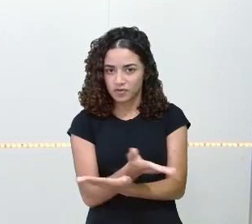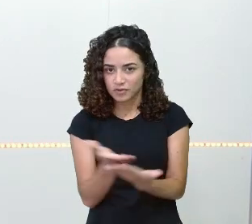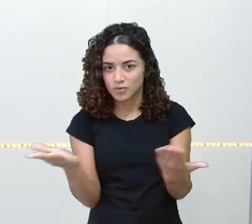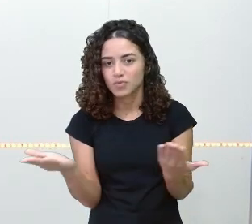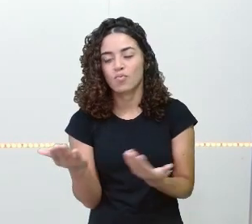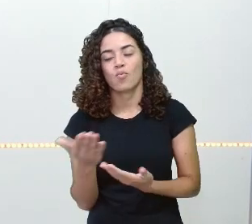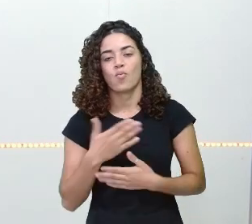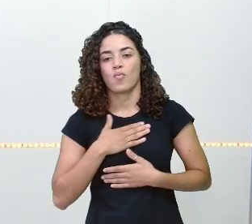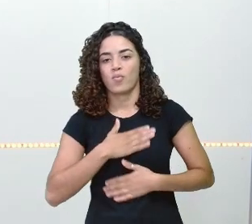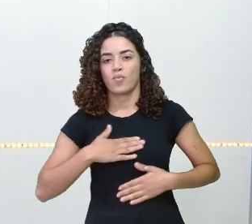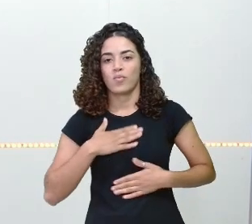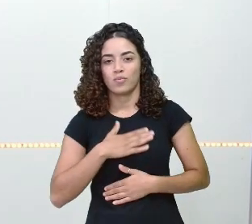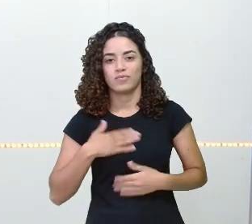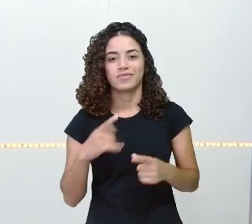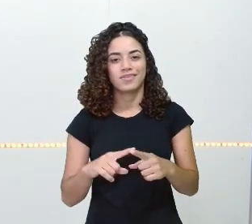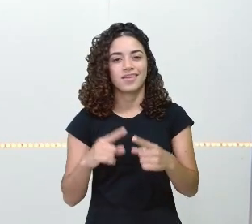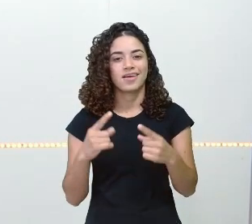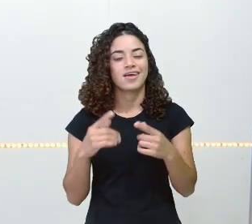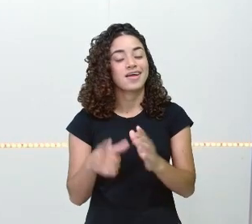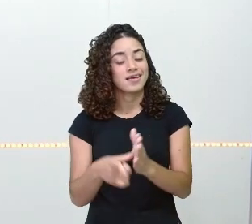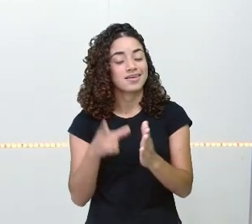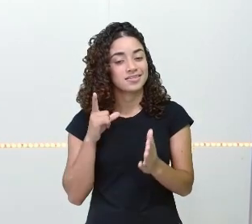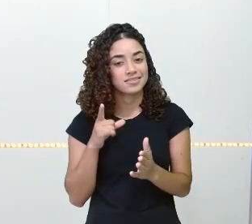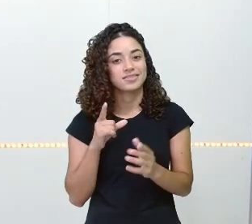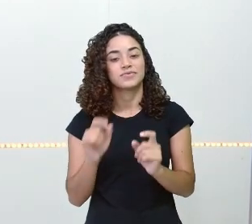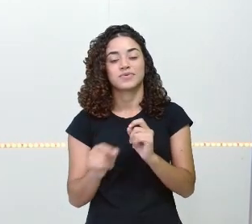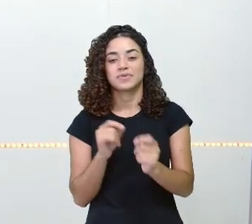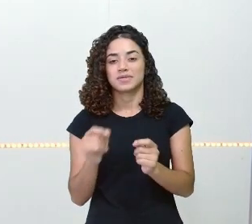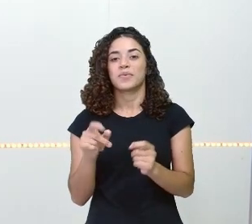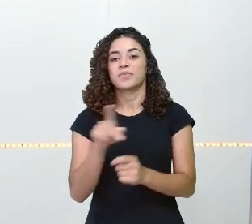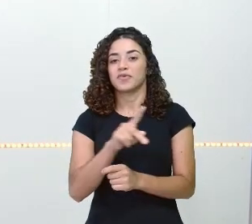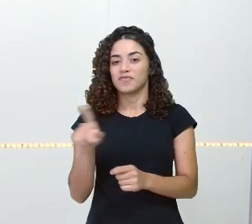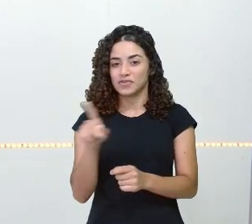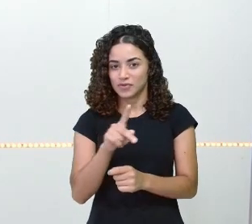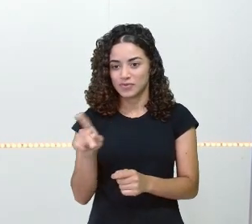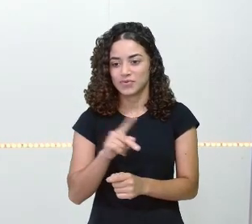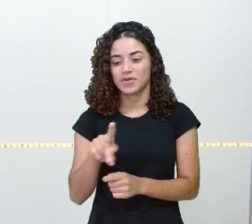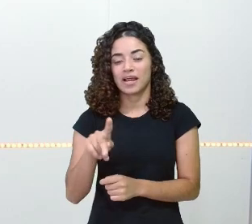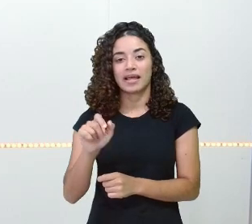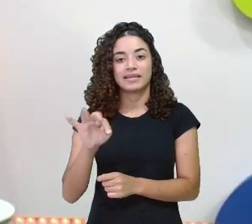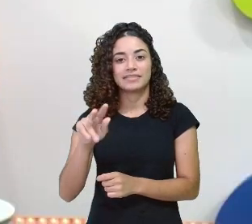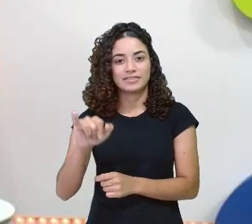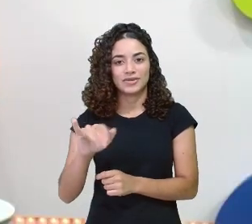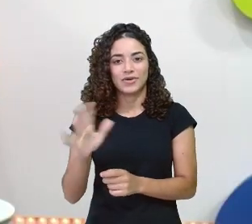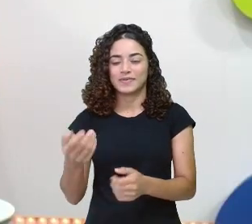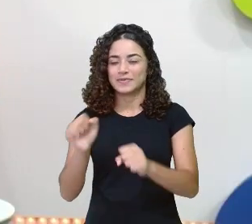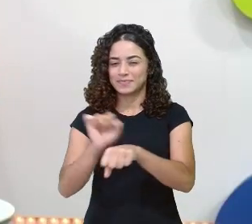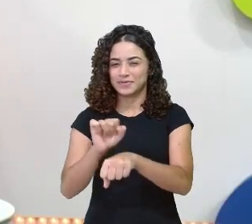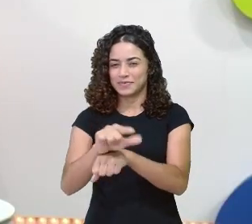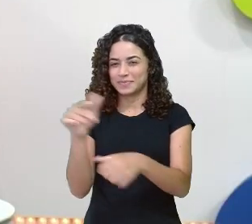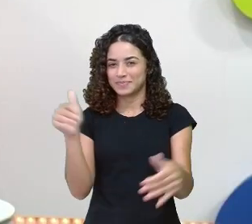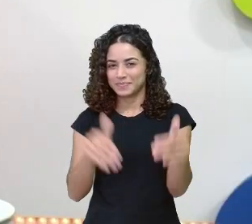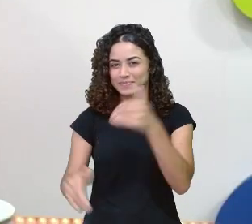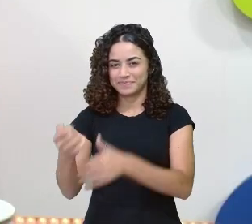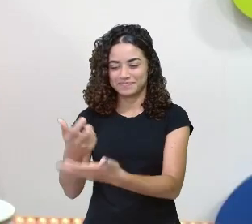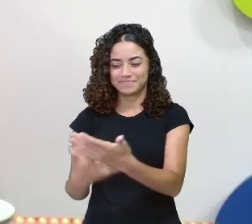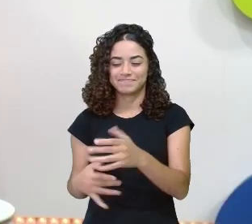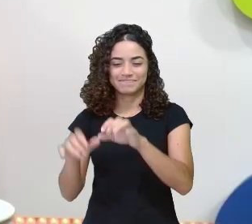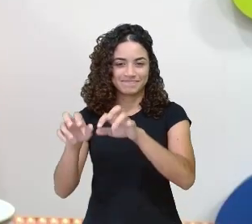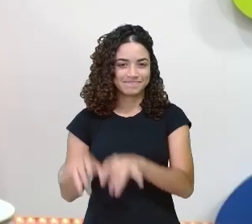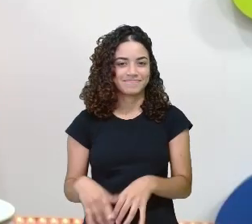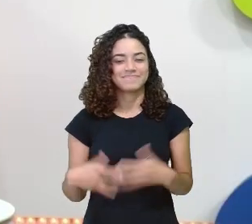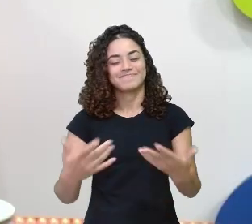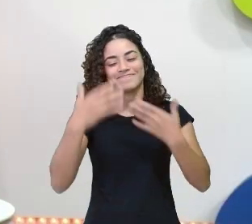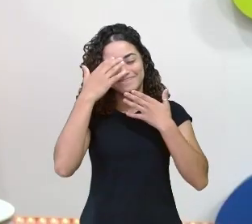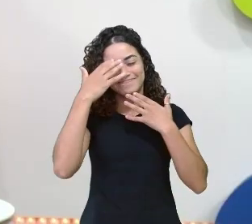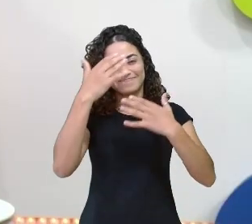muito. Antes, vamos dar as boas-vindas à professora Kátia. Ela está esperando a sua participação no chat. Isso mesmo! Obrigada,